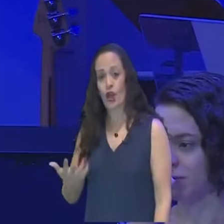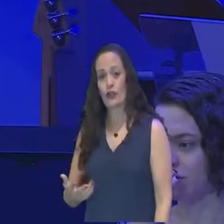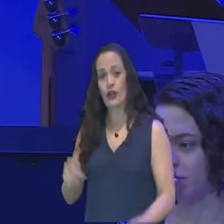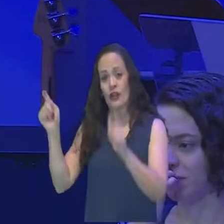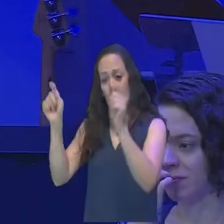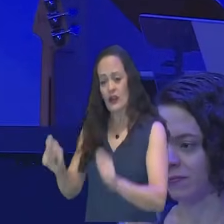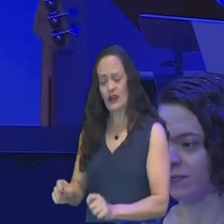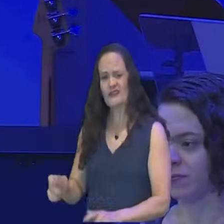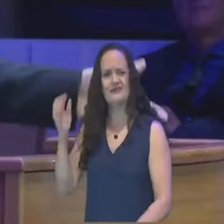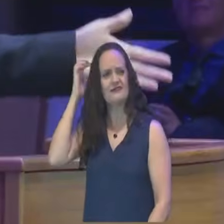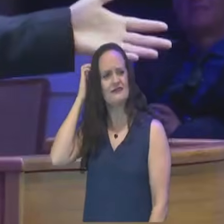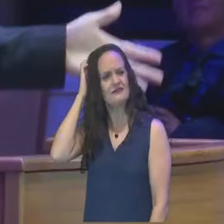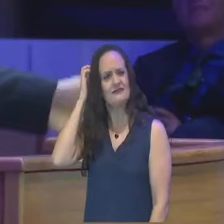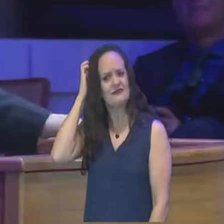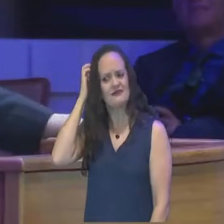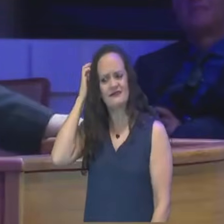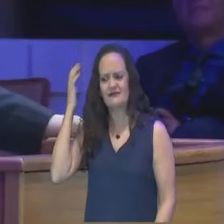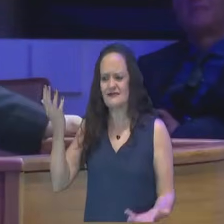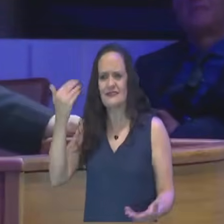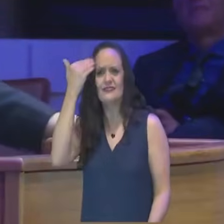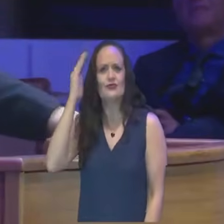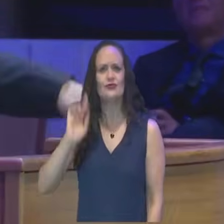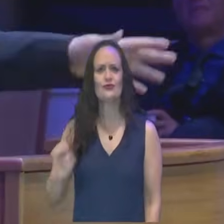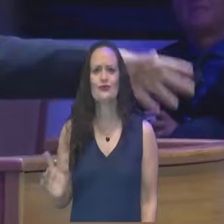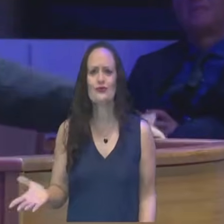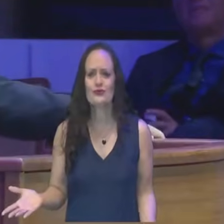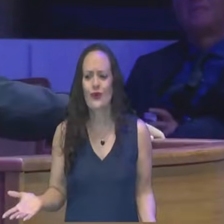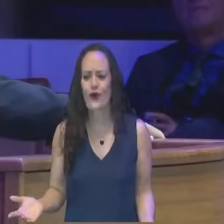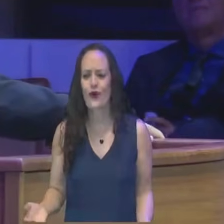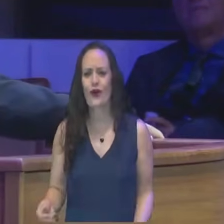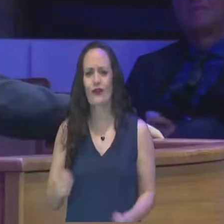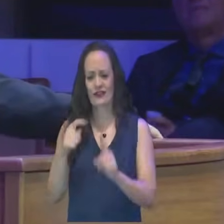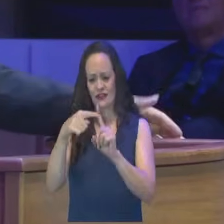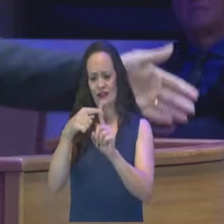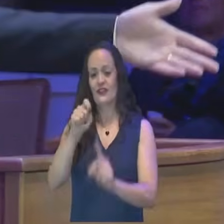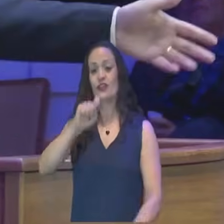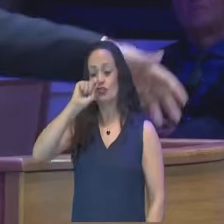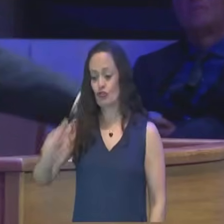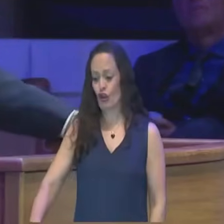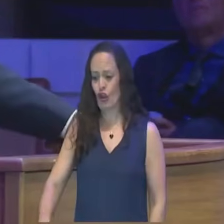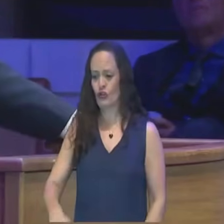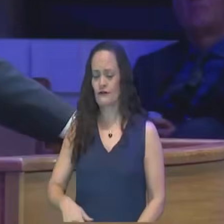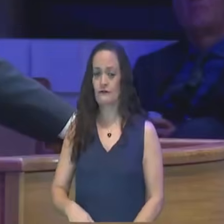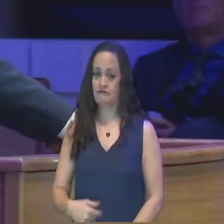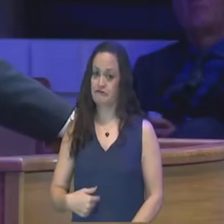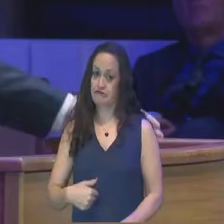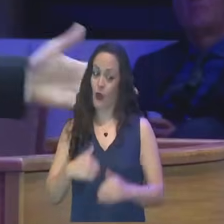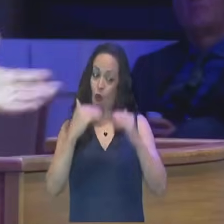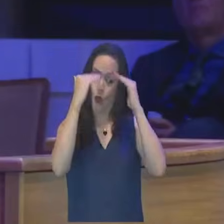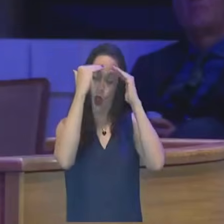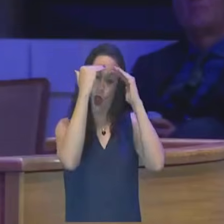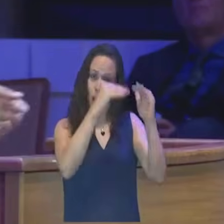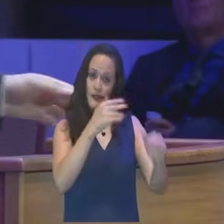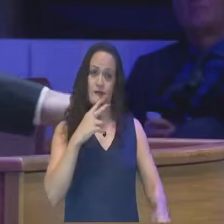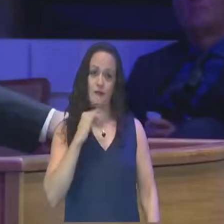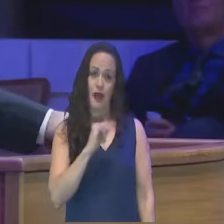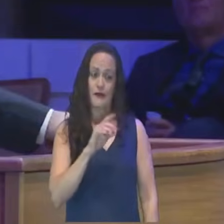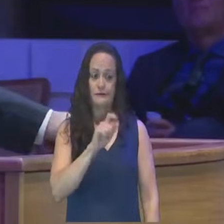idolatria. Aí eu fiquei assim, como assim? Aí ele falou, joga fora. Como filho obediente, sem entender